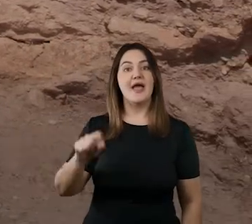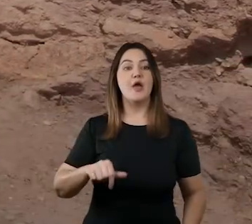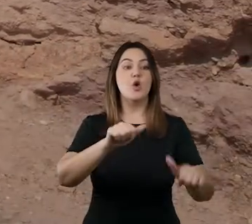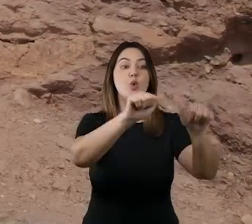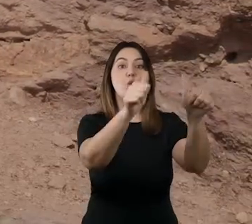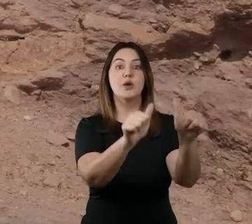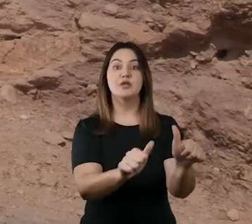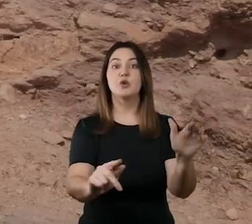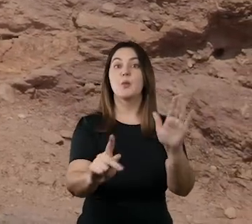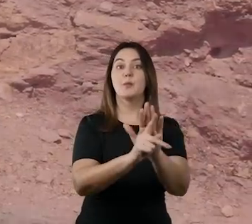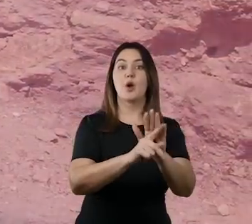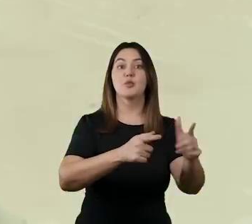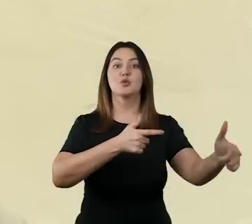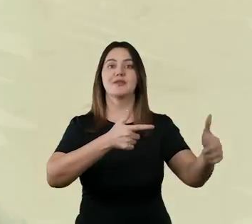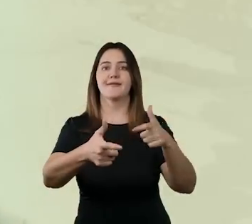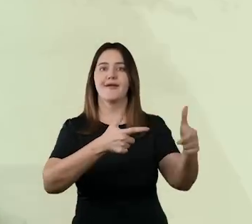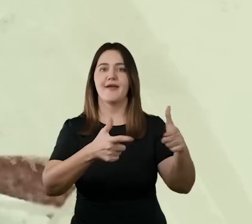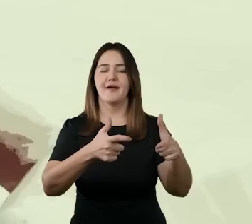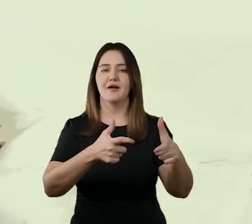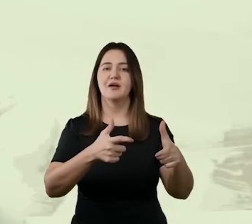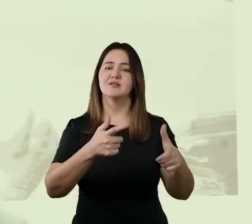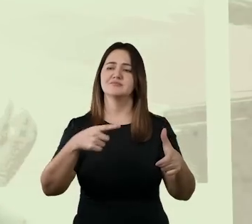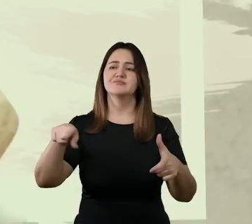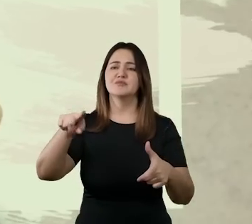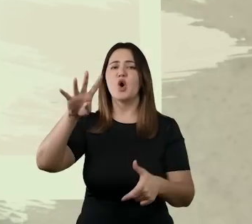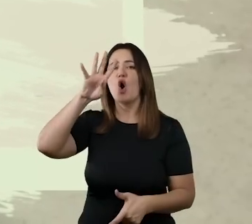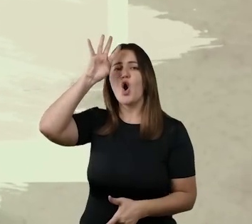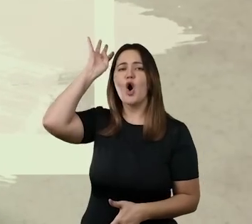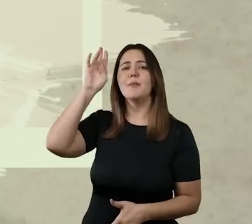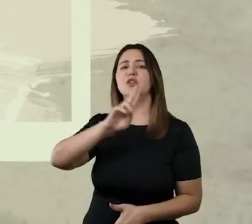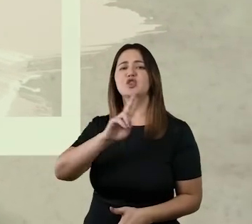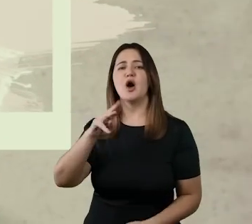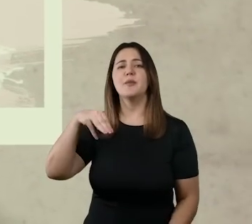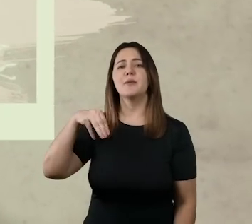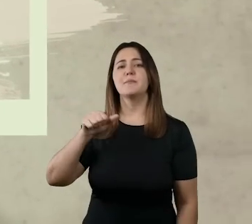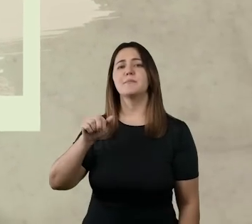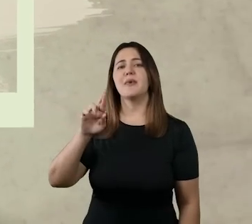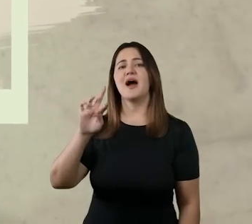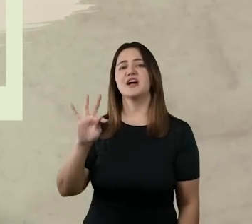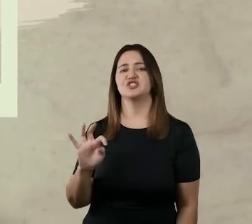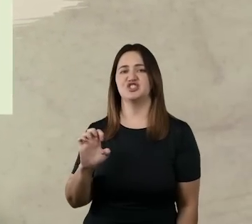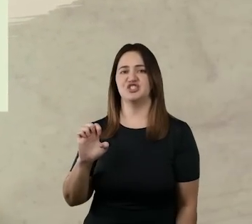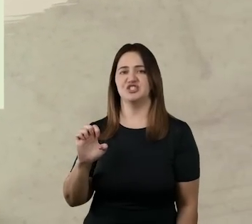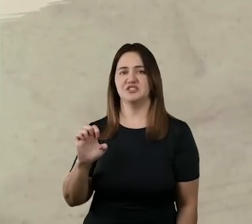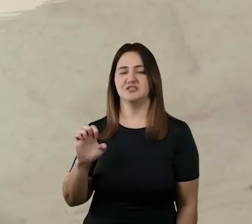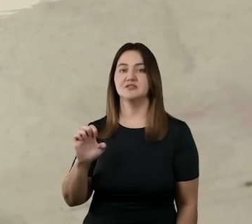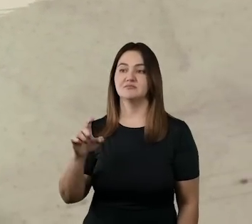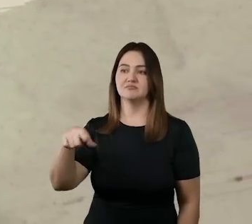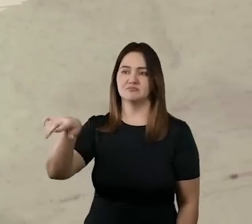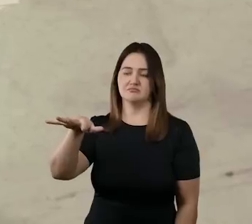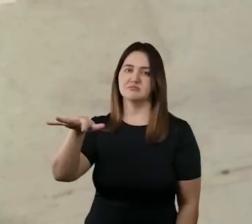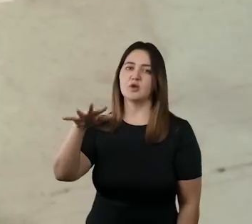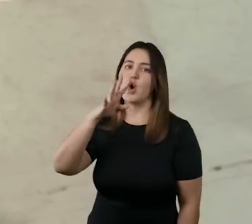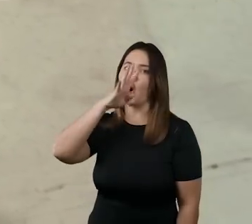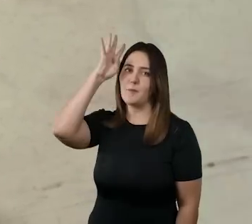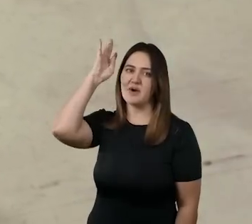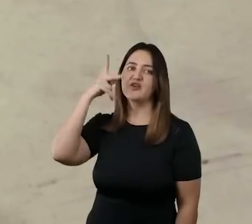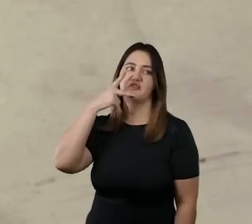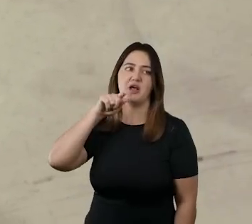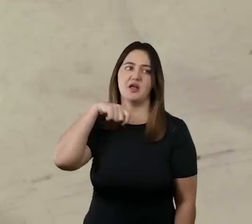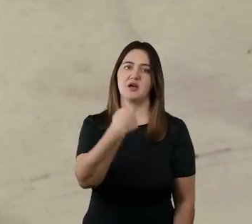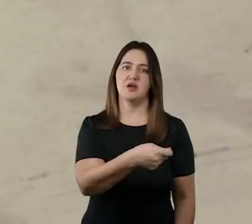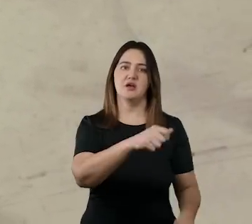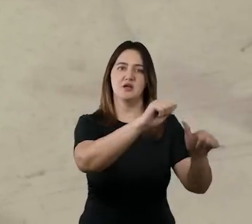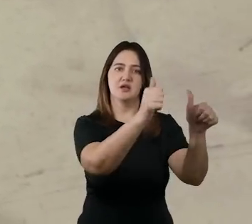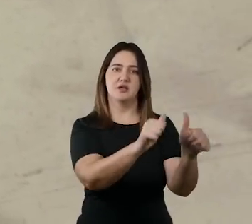da guerra. Ele é chamado pelos romanos de Marte. Marte, por isso que você fala corte marcial, quando é alguém que cometeu algum